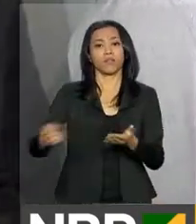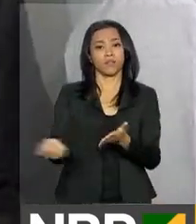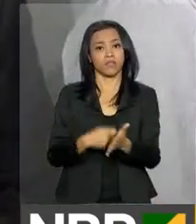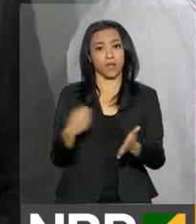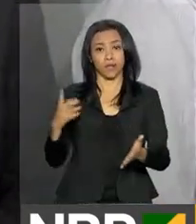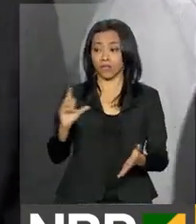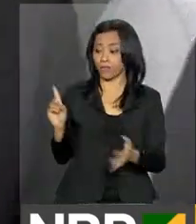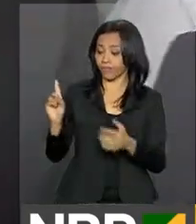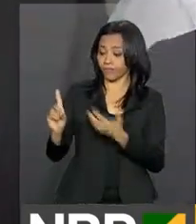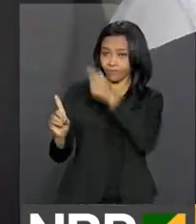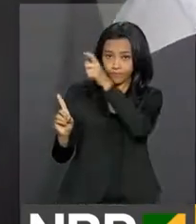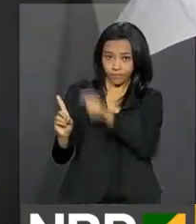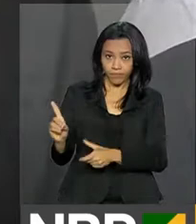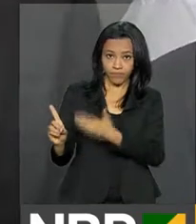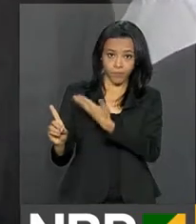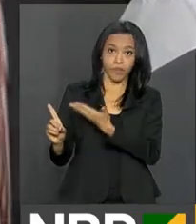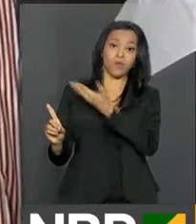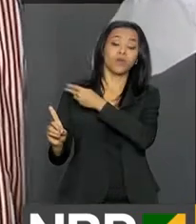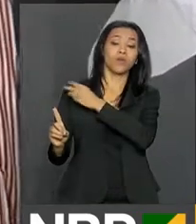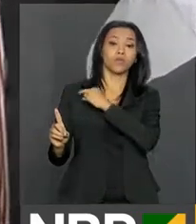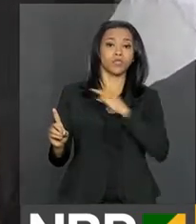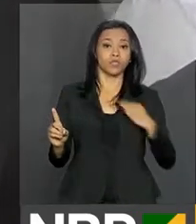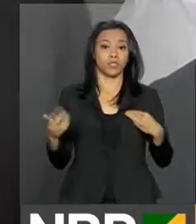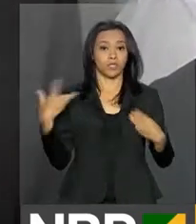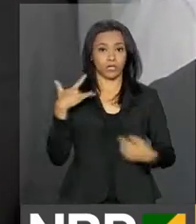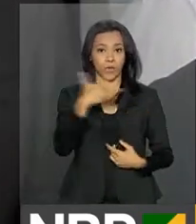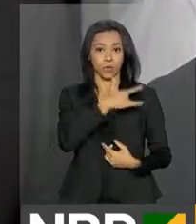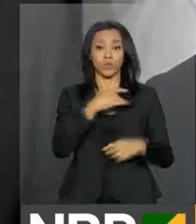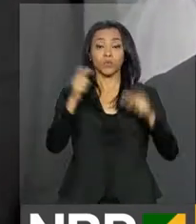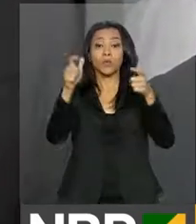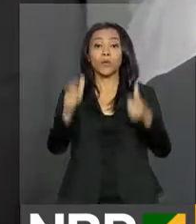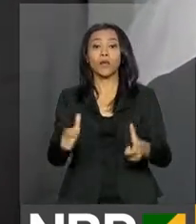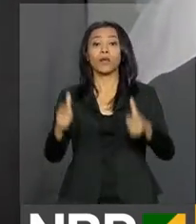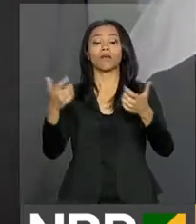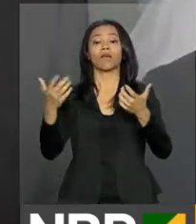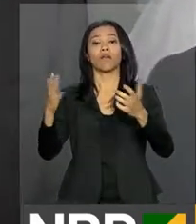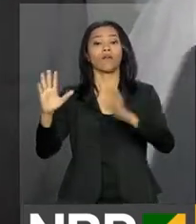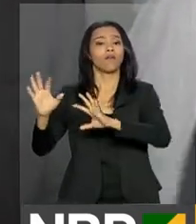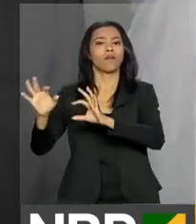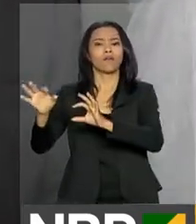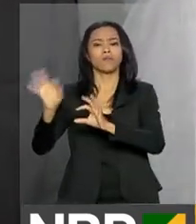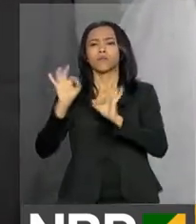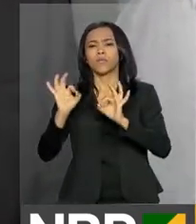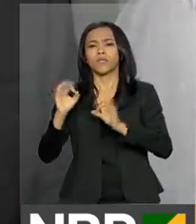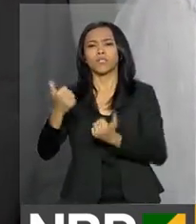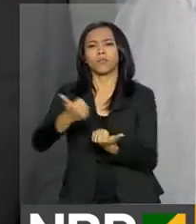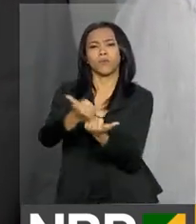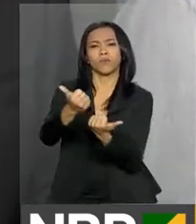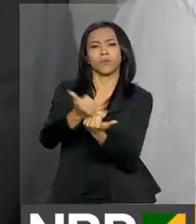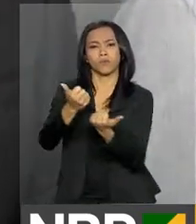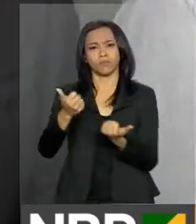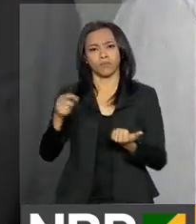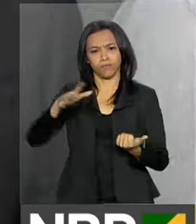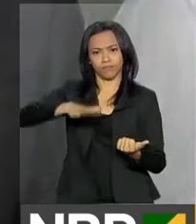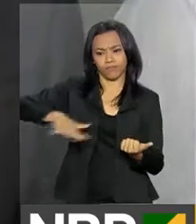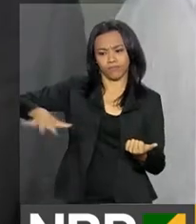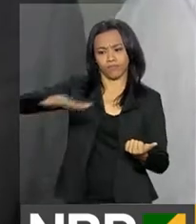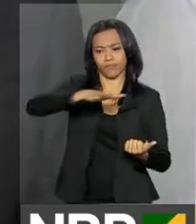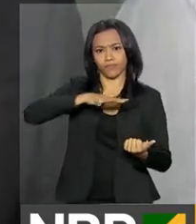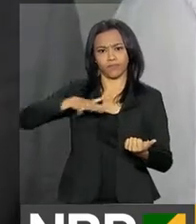ministro da Saúde, um centro de recuperação para oncológico, né?